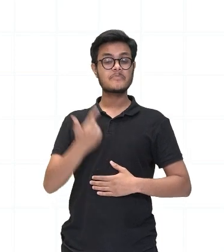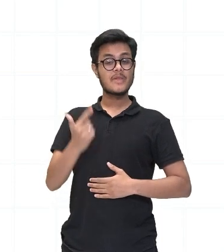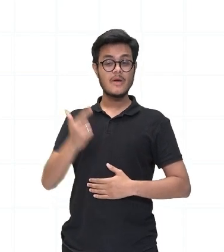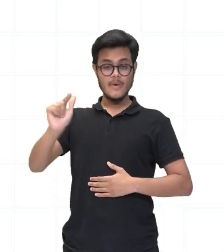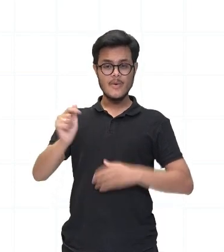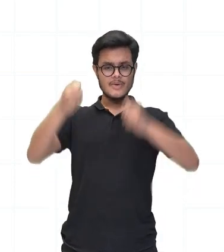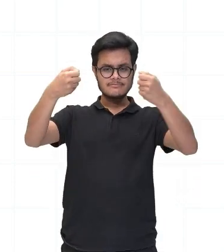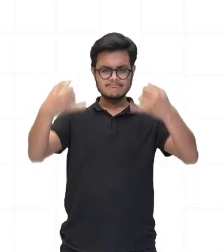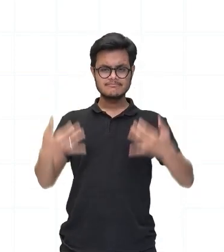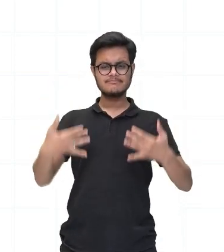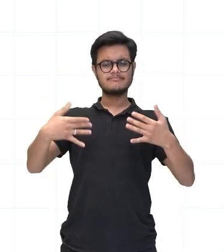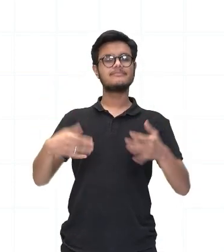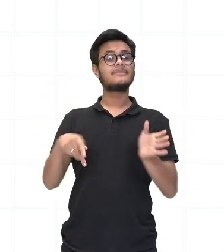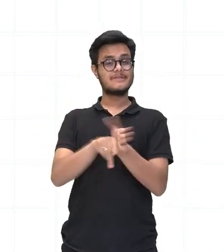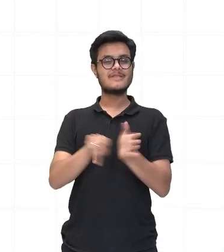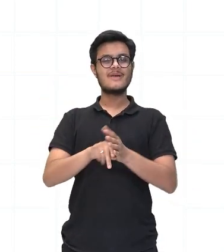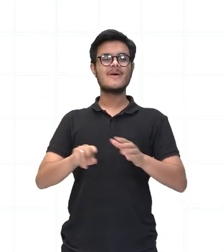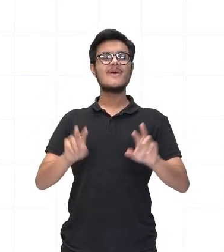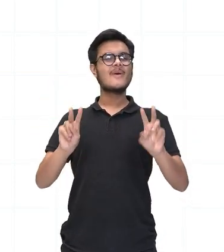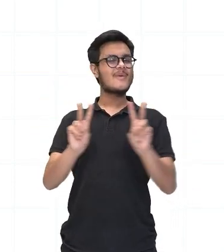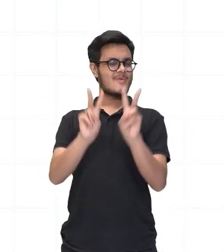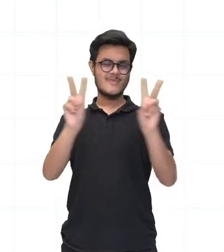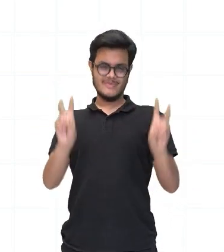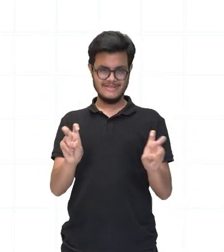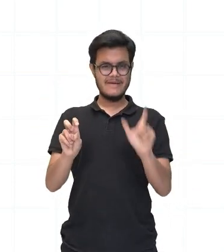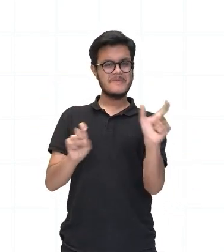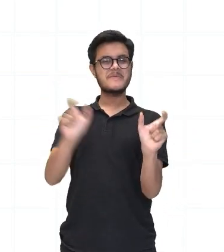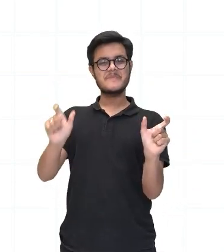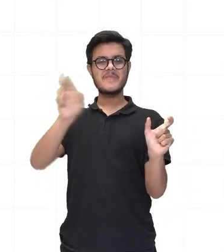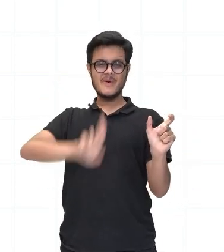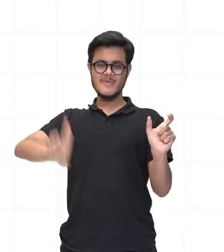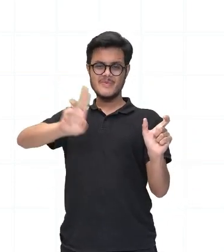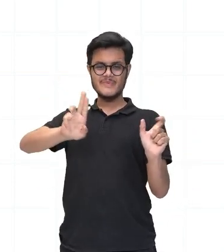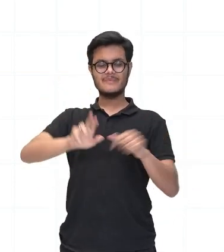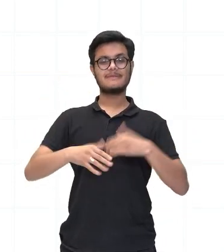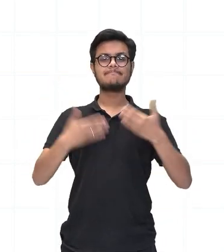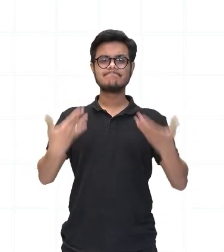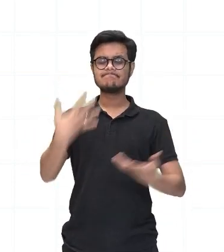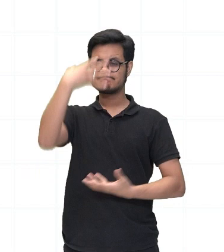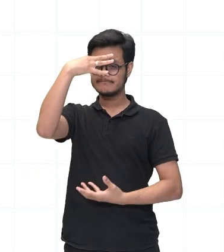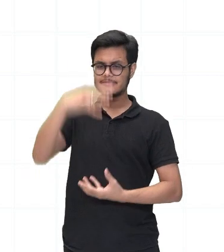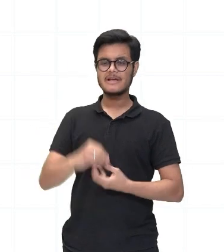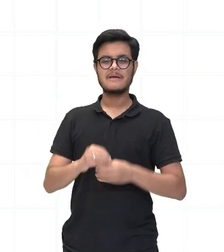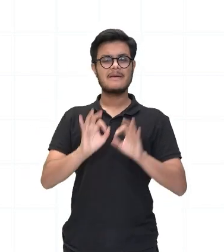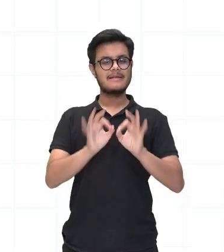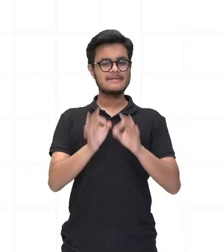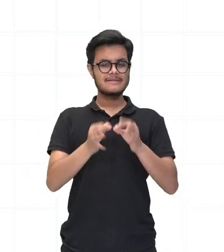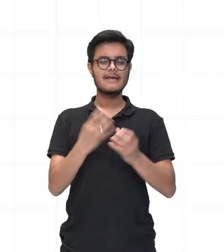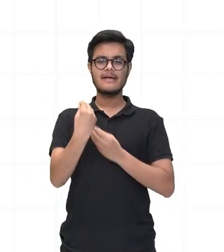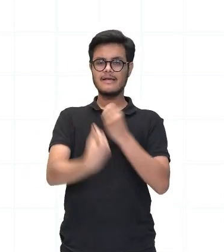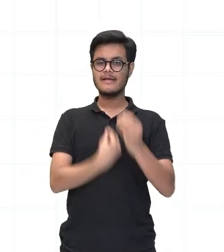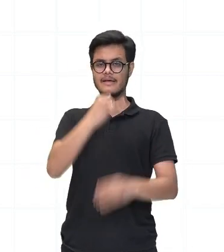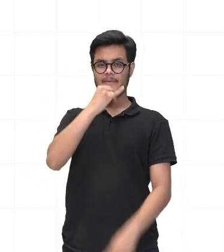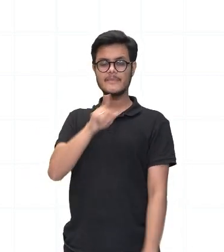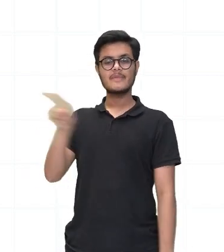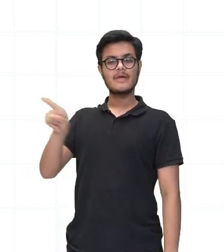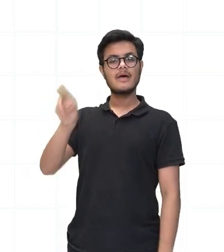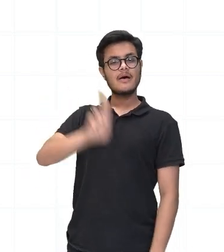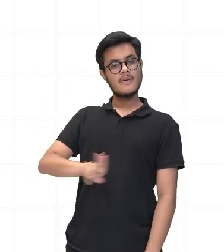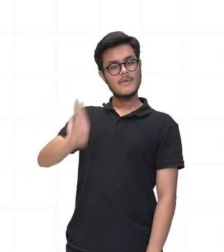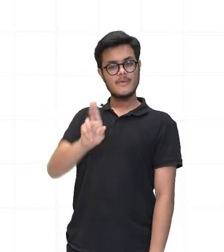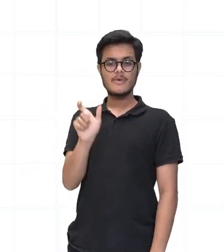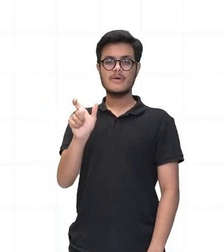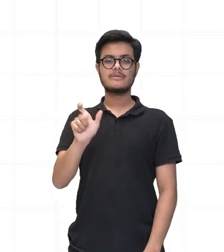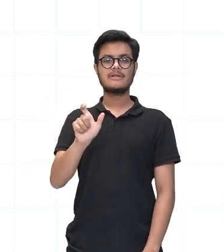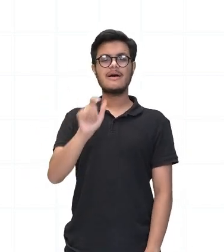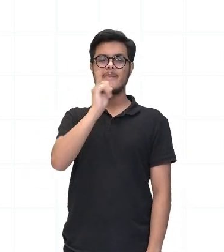falando um pouquinho ainda sobre esse tipo de composição de palavras, para entendermos aí como vai funcionar a utilização do